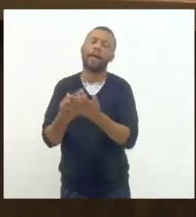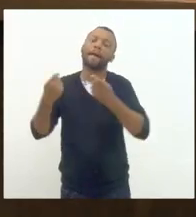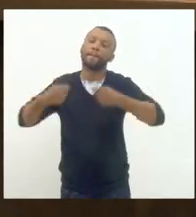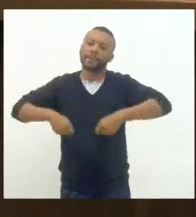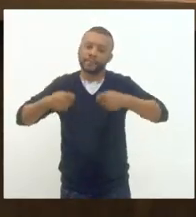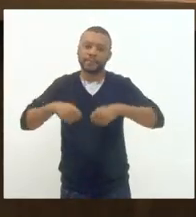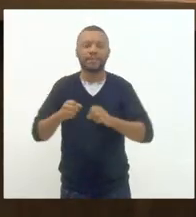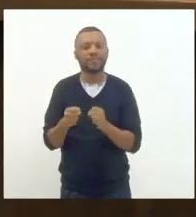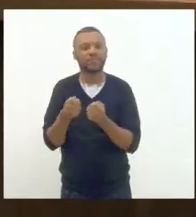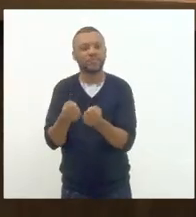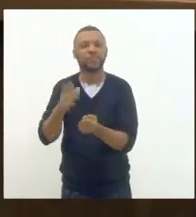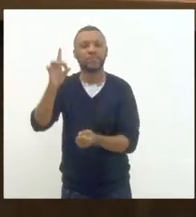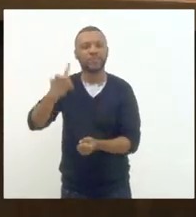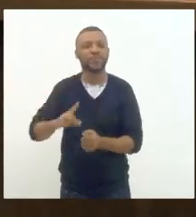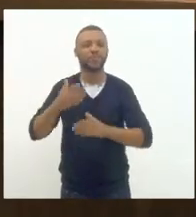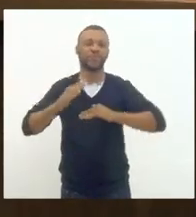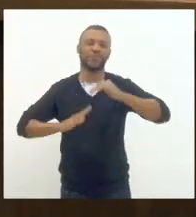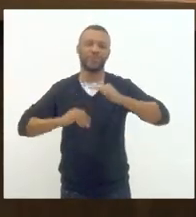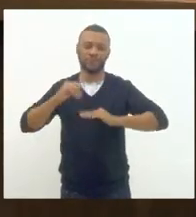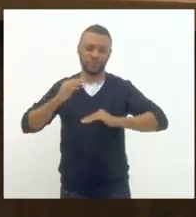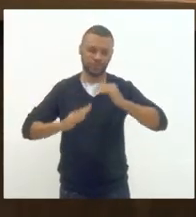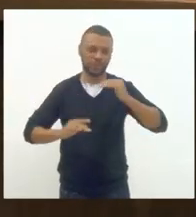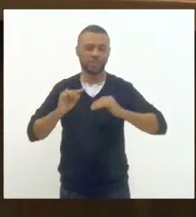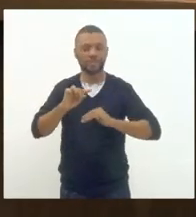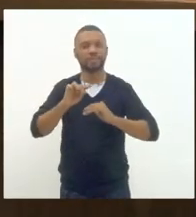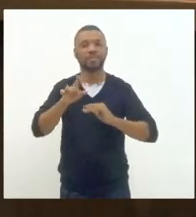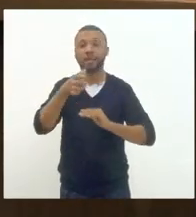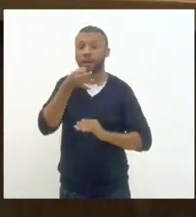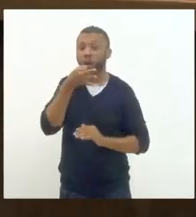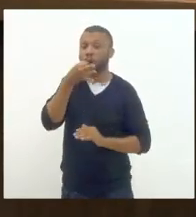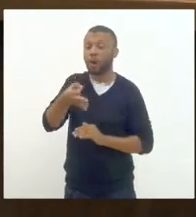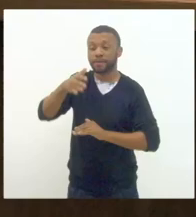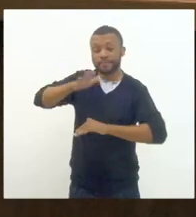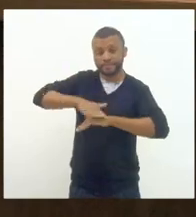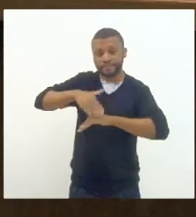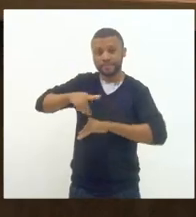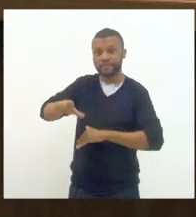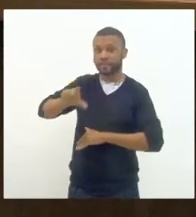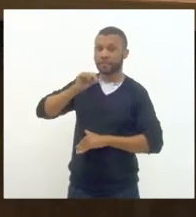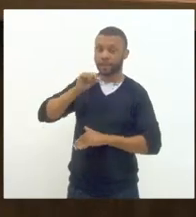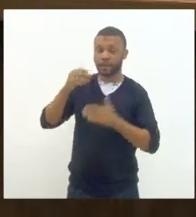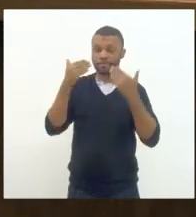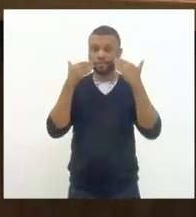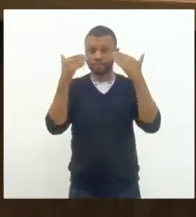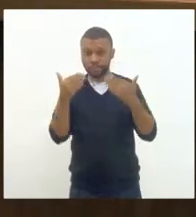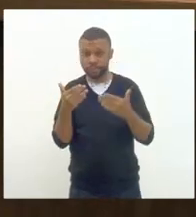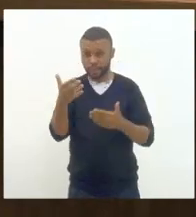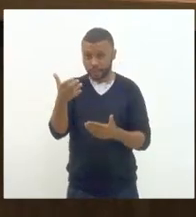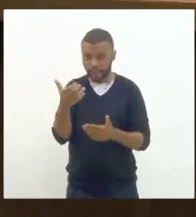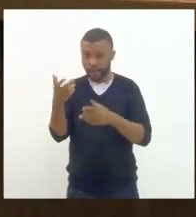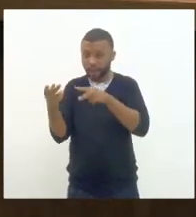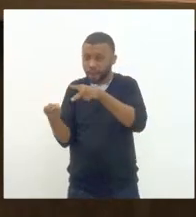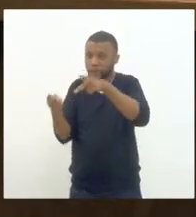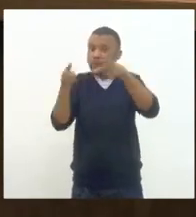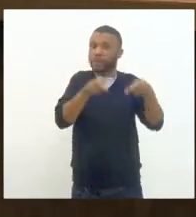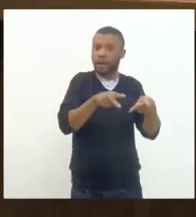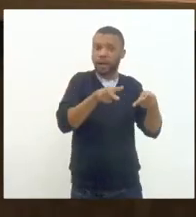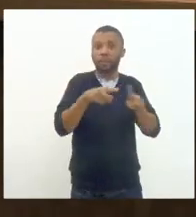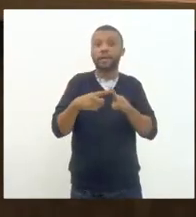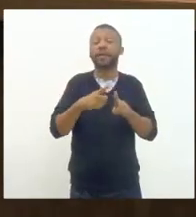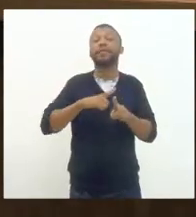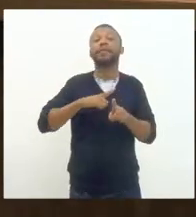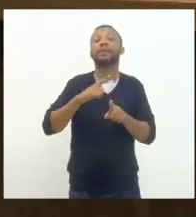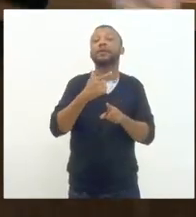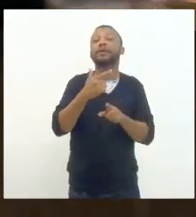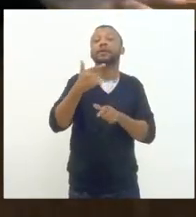do profissional da educação de optar expressamente se deseja ou se não deseja migrar, porque ele tem outras relações de trabalho,